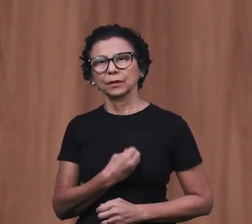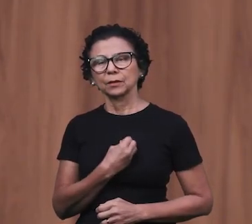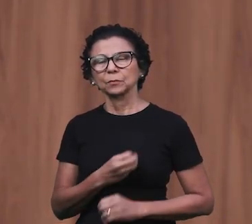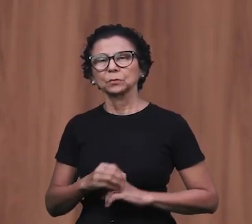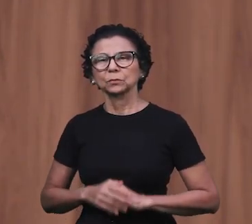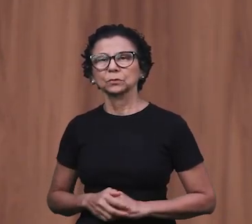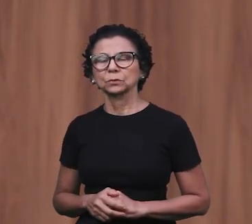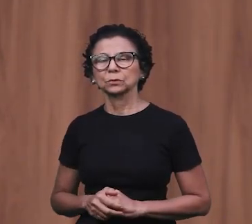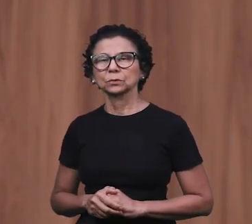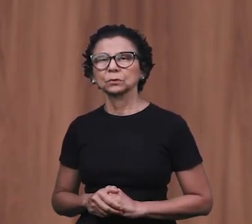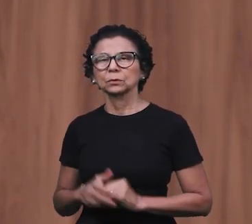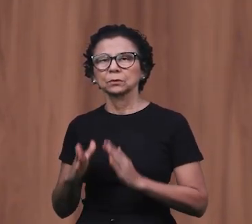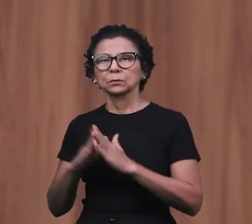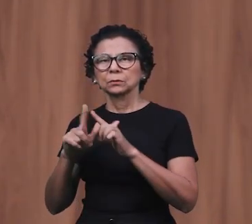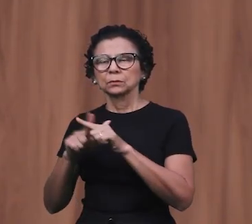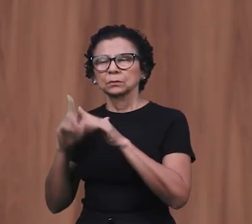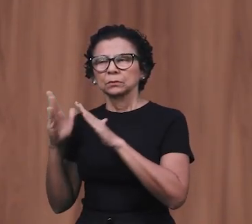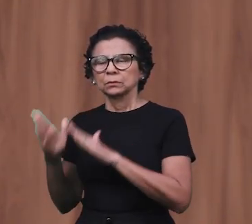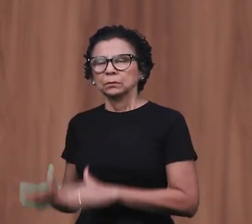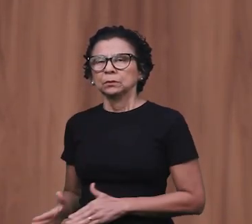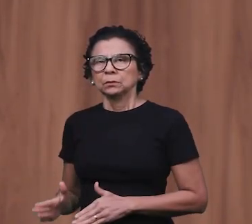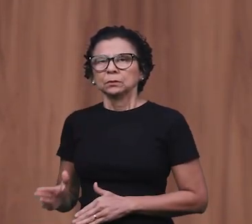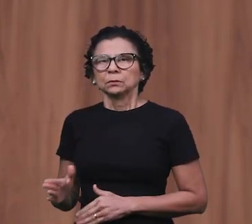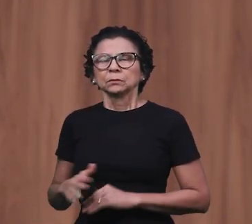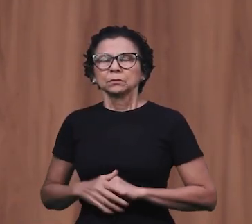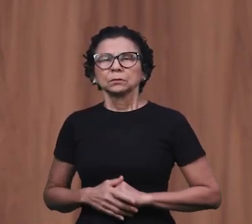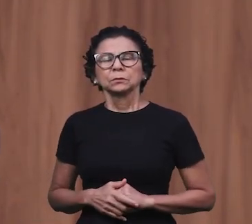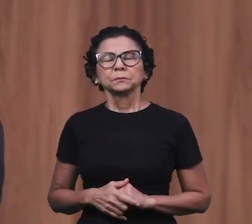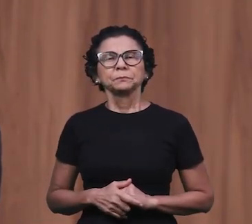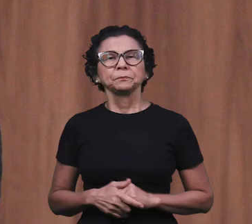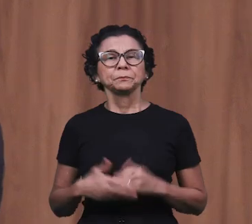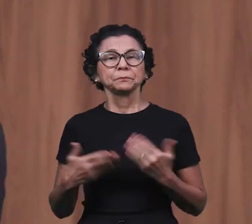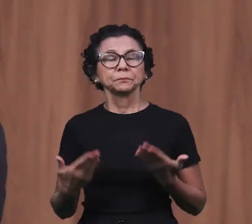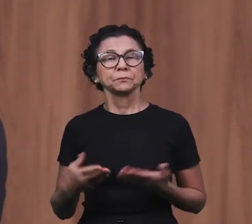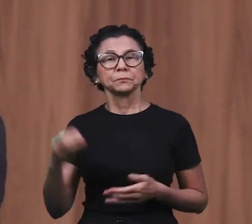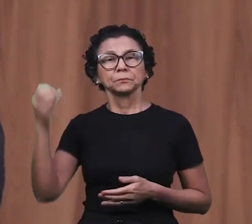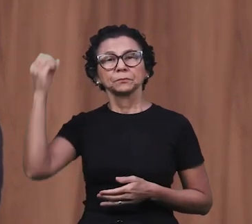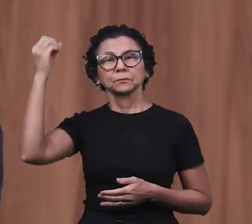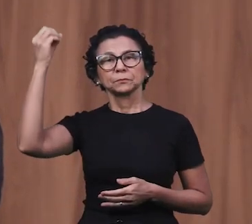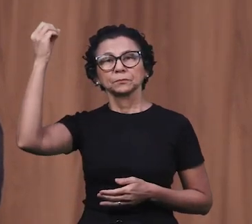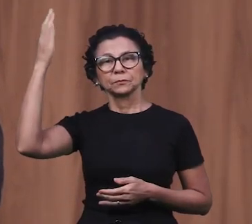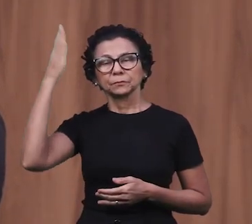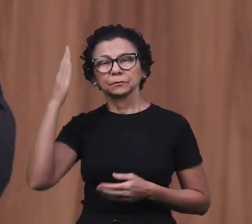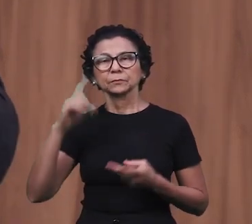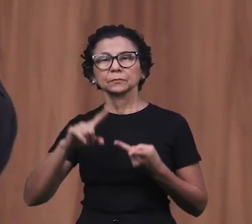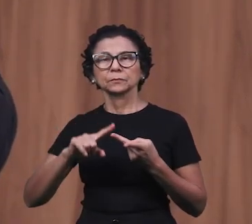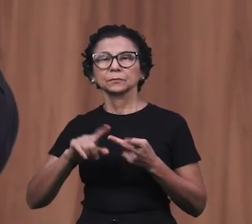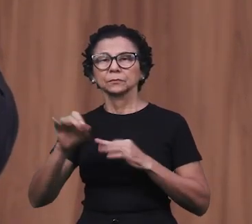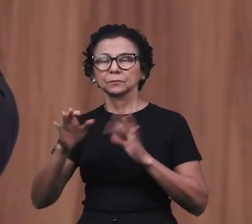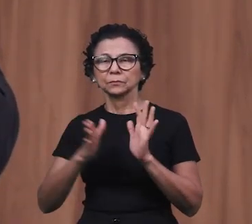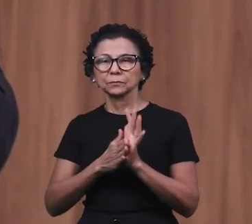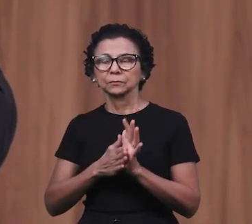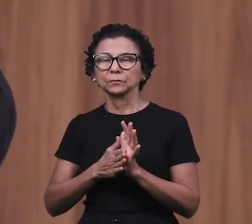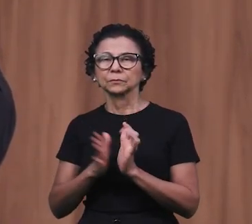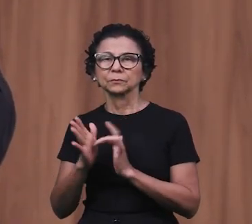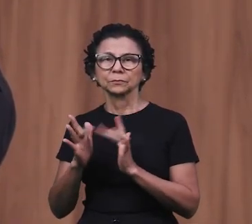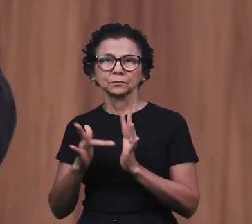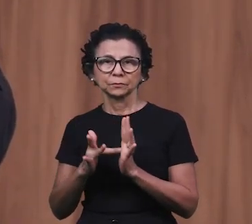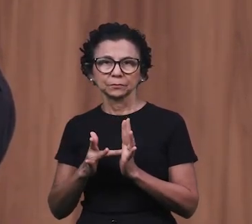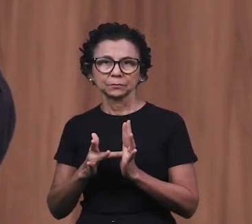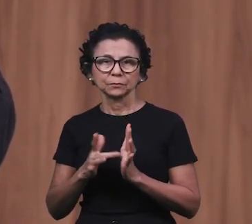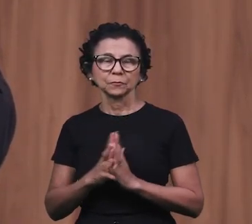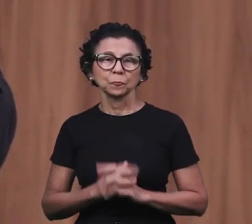Senhor opera as suas revelações, o seu projeto, e o mais importante, onde nós temos o alimento para a